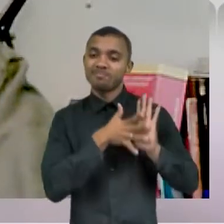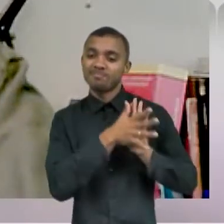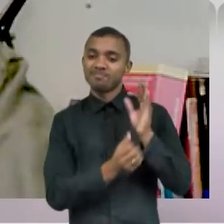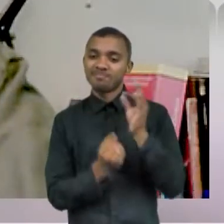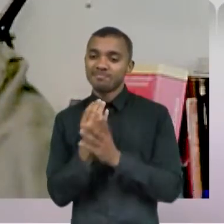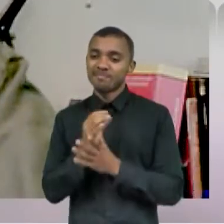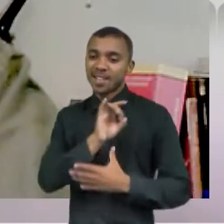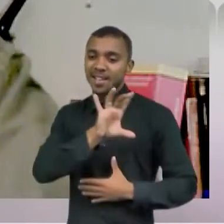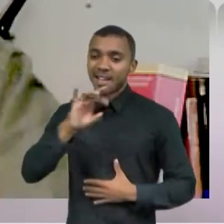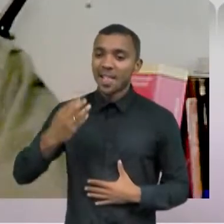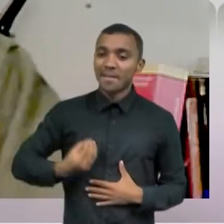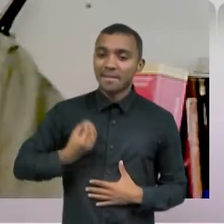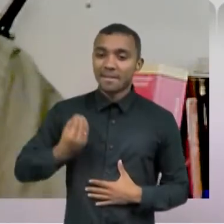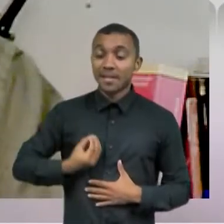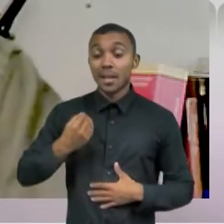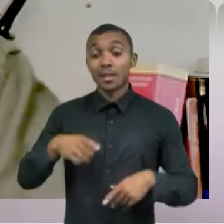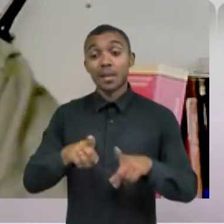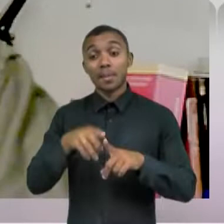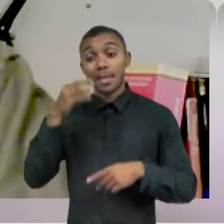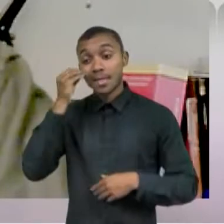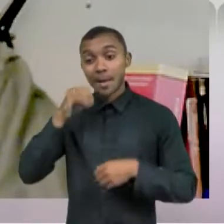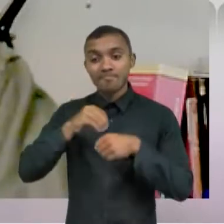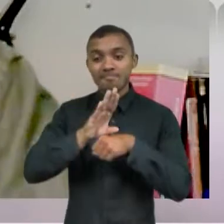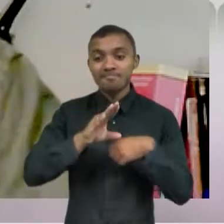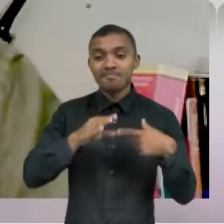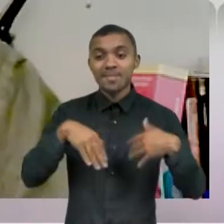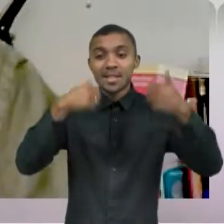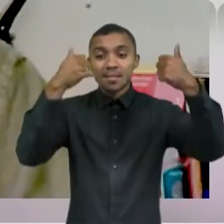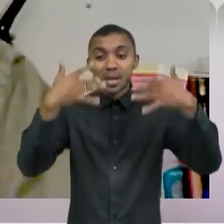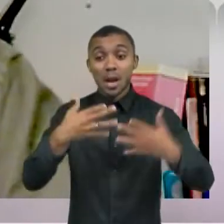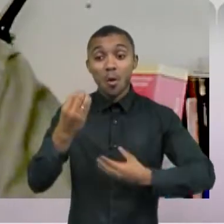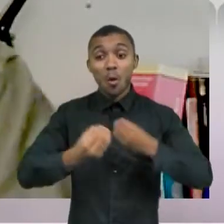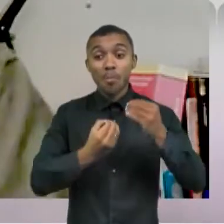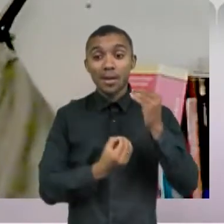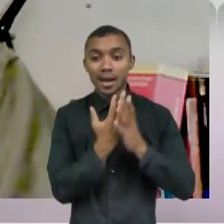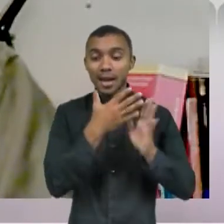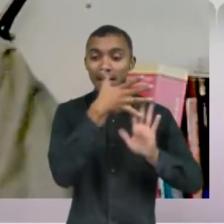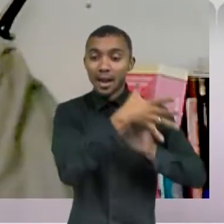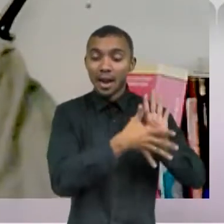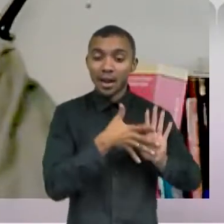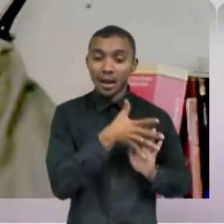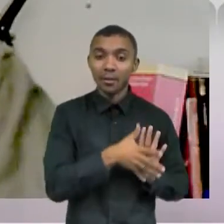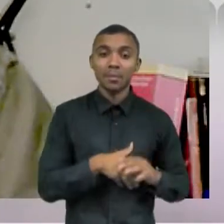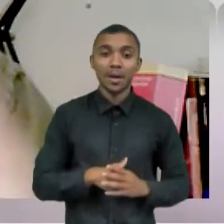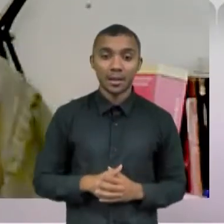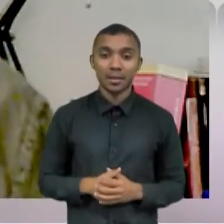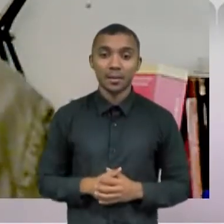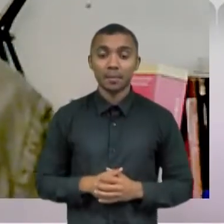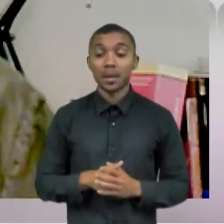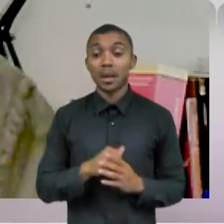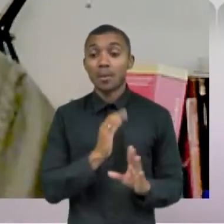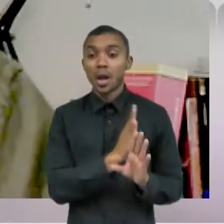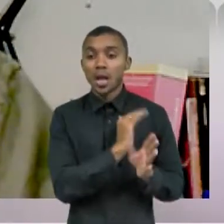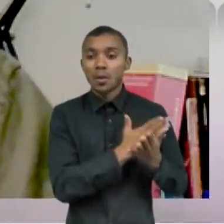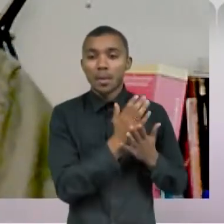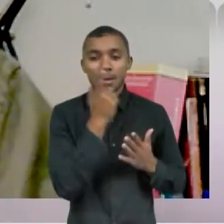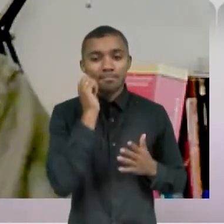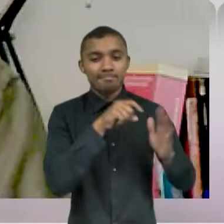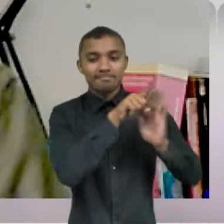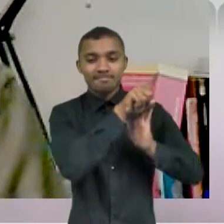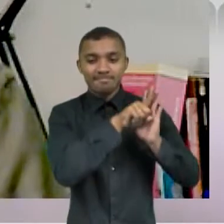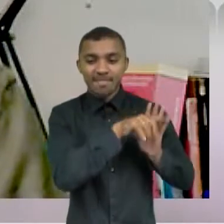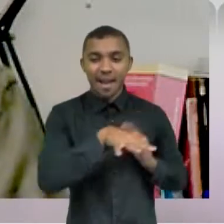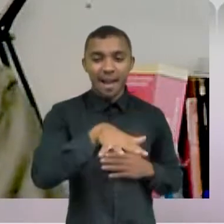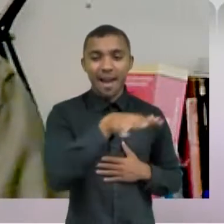né, e tentar explicar como se constrói uma biografia, como é que se escreve uma biografia, desde o momento da pesquisa,